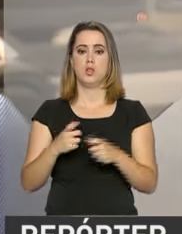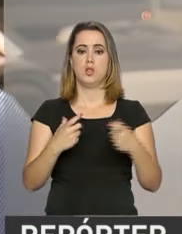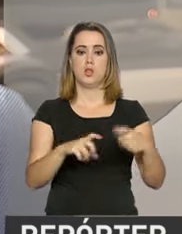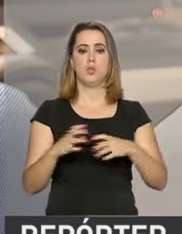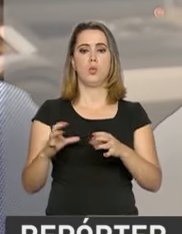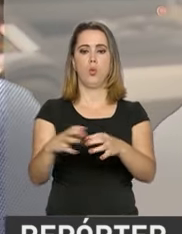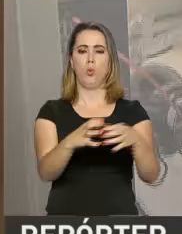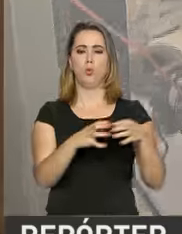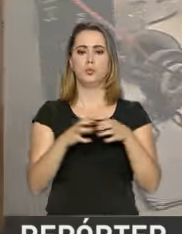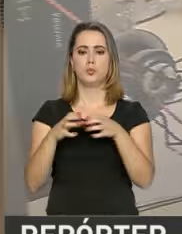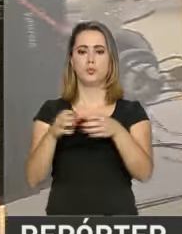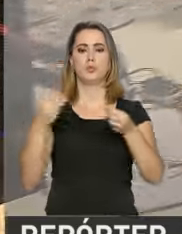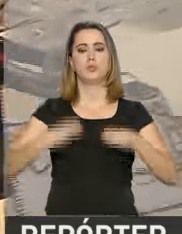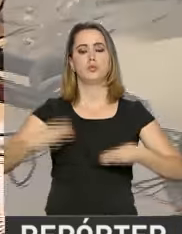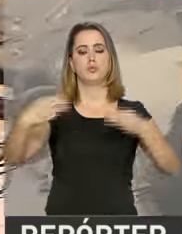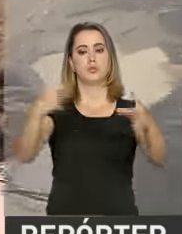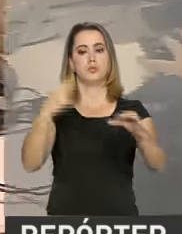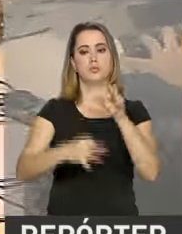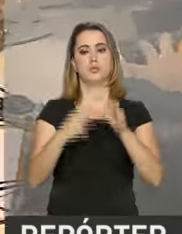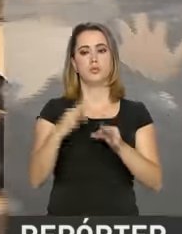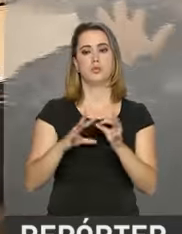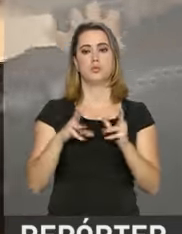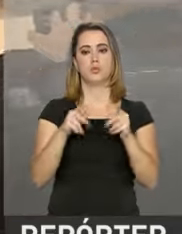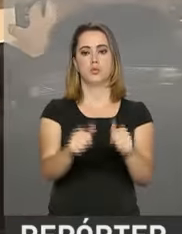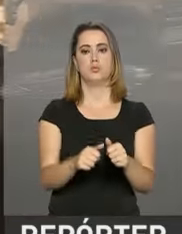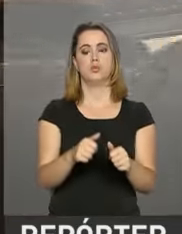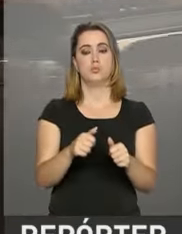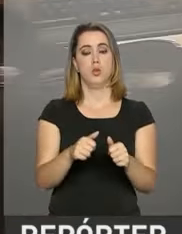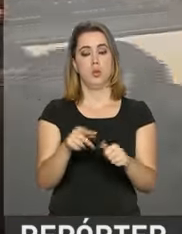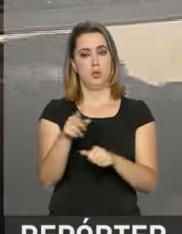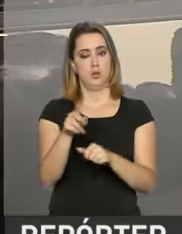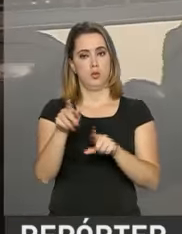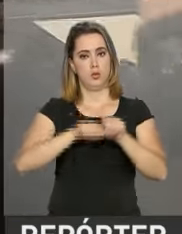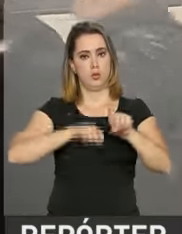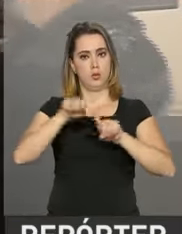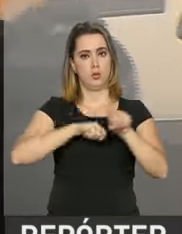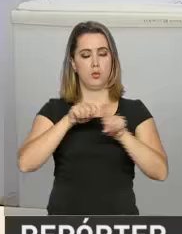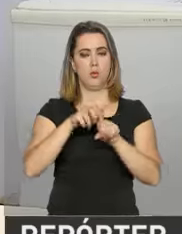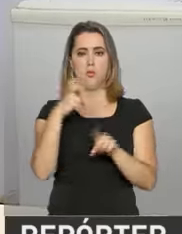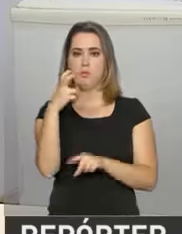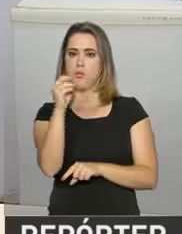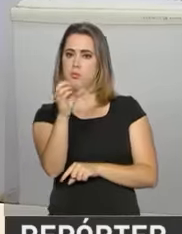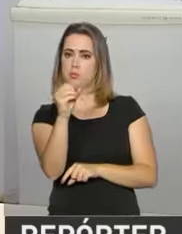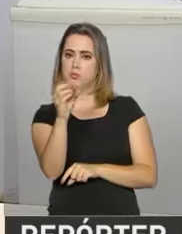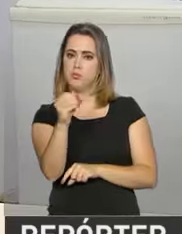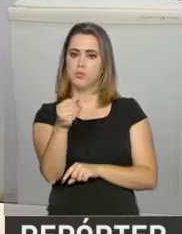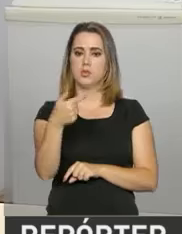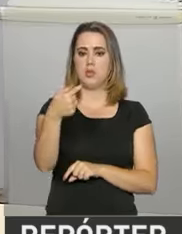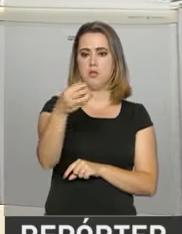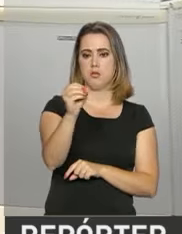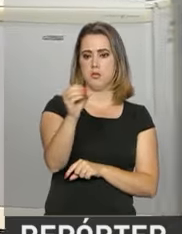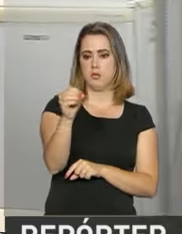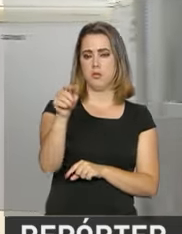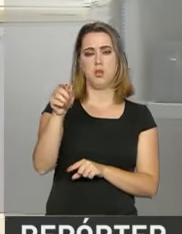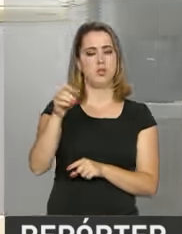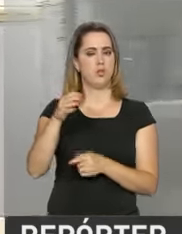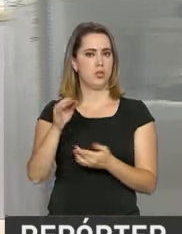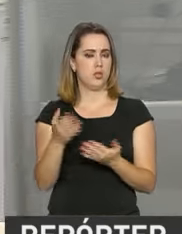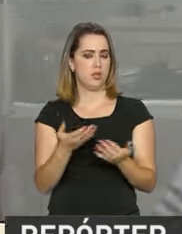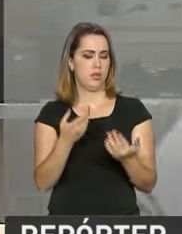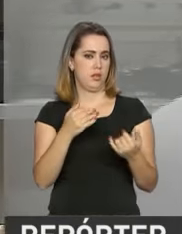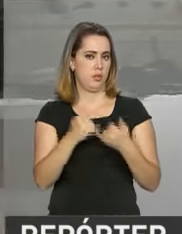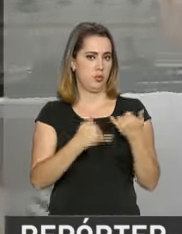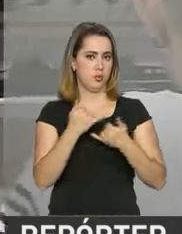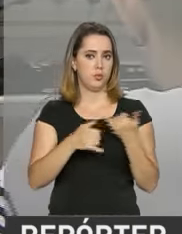Ministério da Justiça Todo mês a equipe monitora entre 500 e 700 jogos a classificação pode variar de